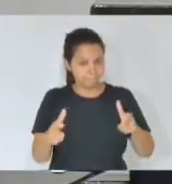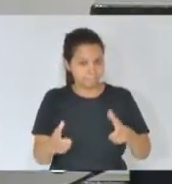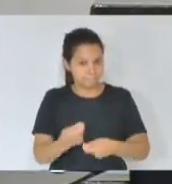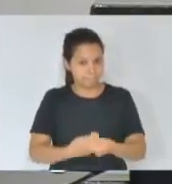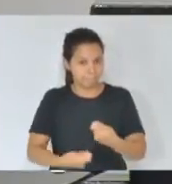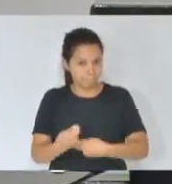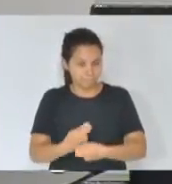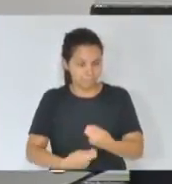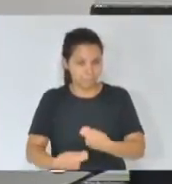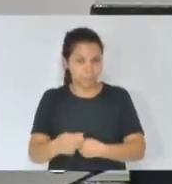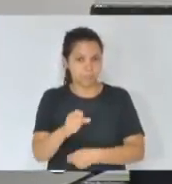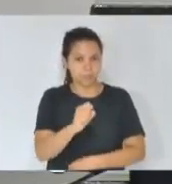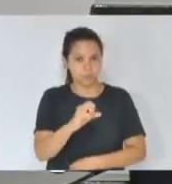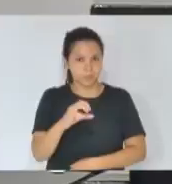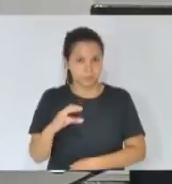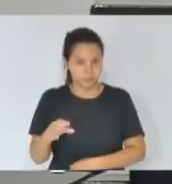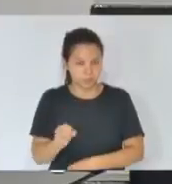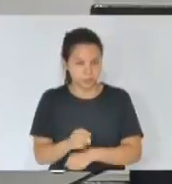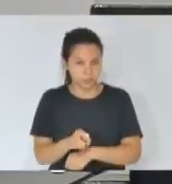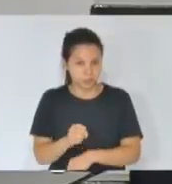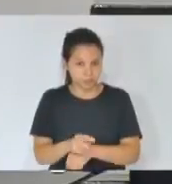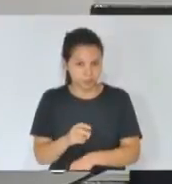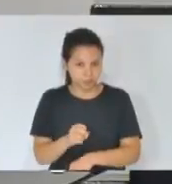Catarina, mais gera emprego,